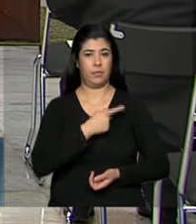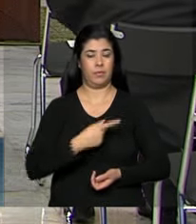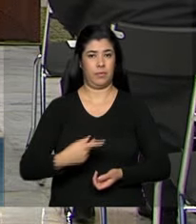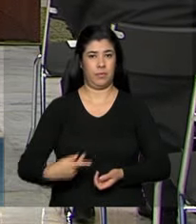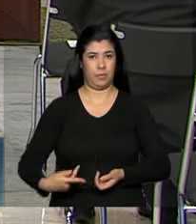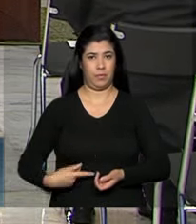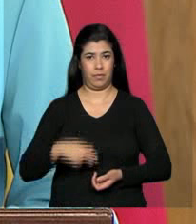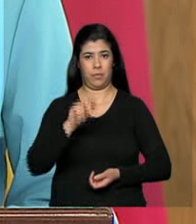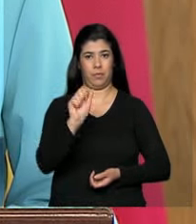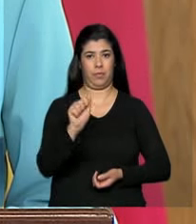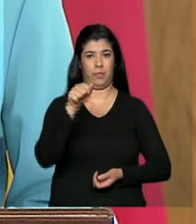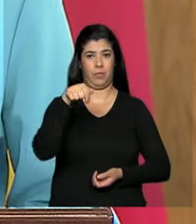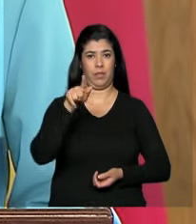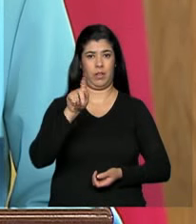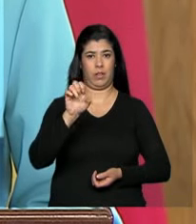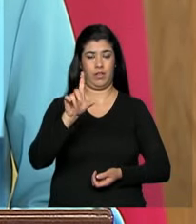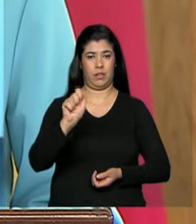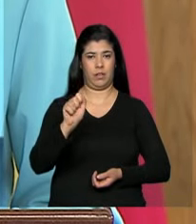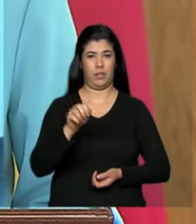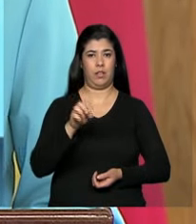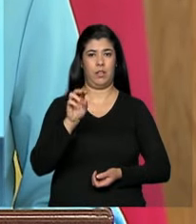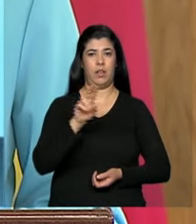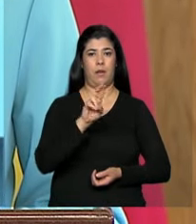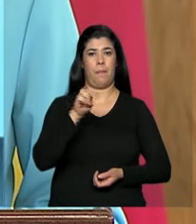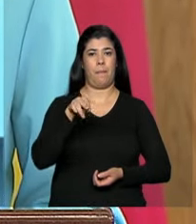chanceler da República Federal da Alemanha,